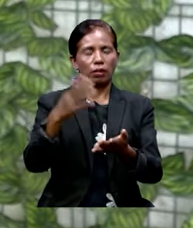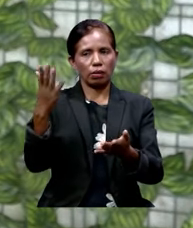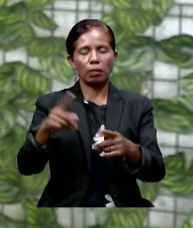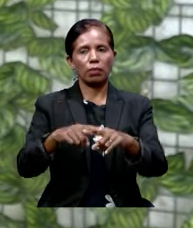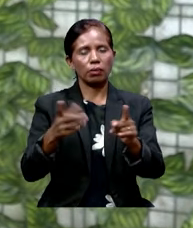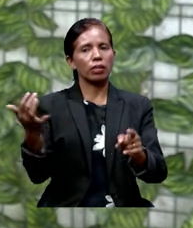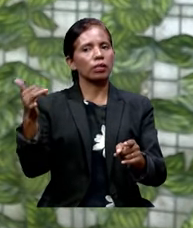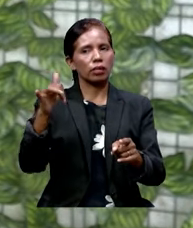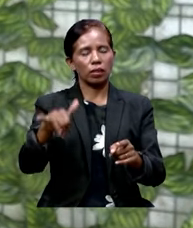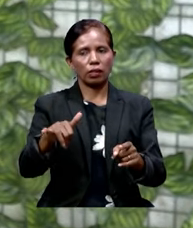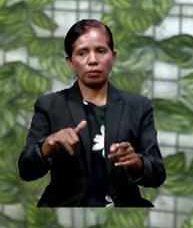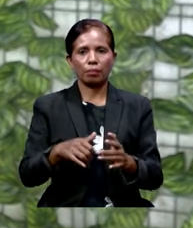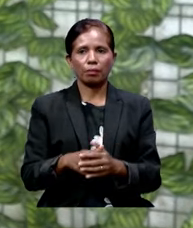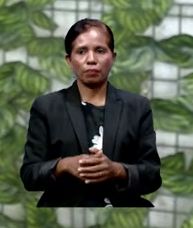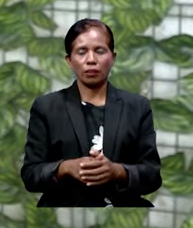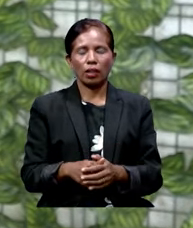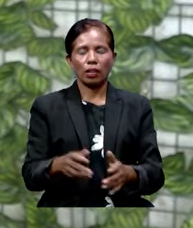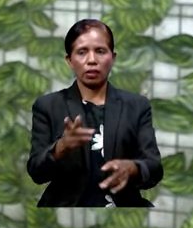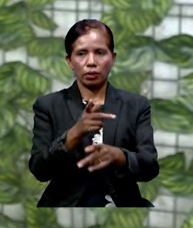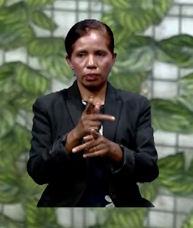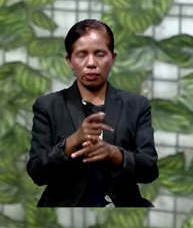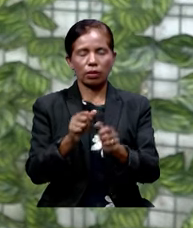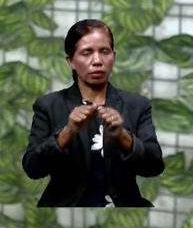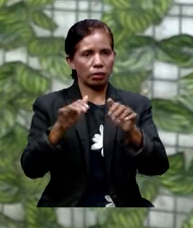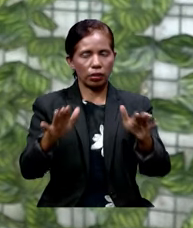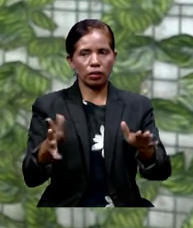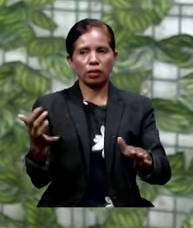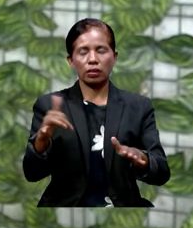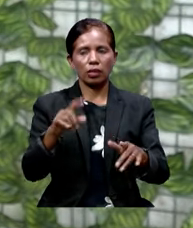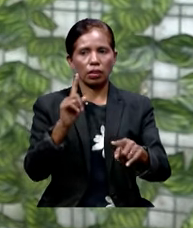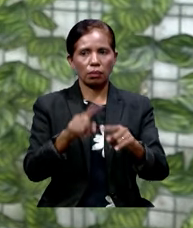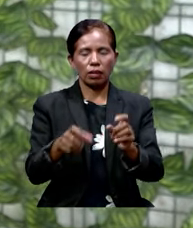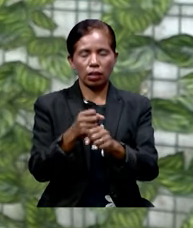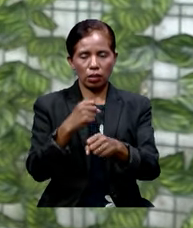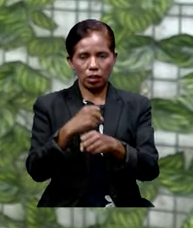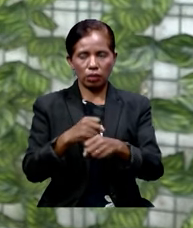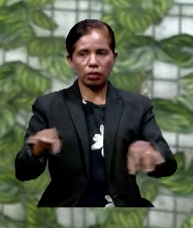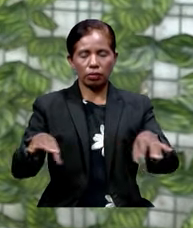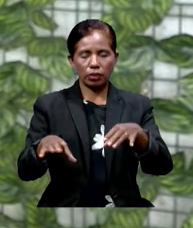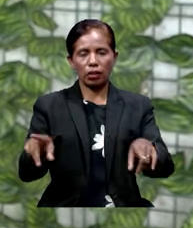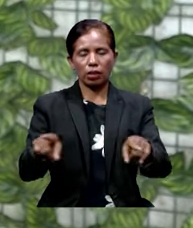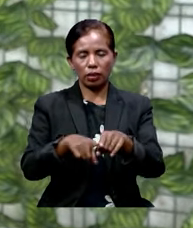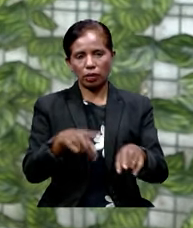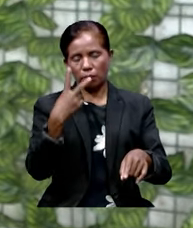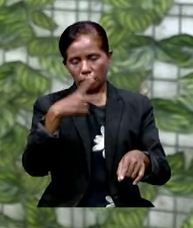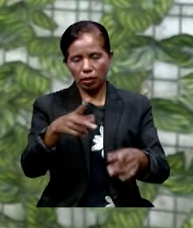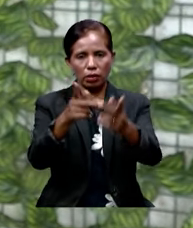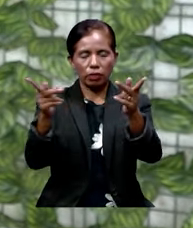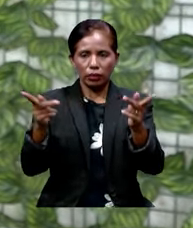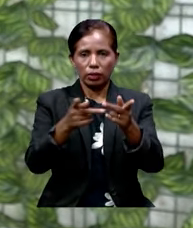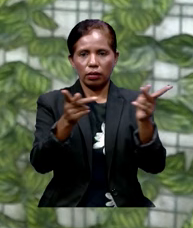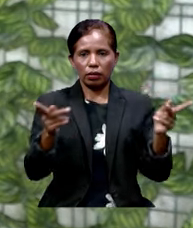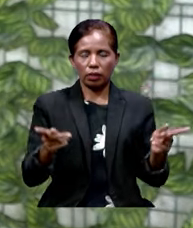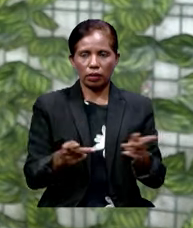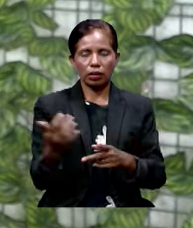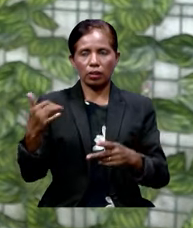be sirane atu asegura e administração sira label hal aknar an sa espesan tamba espesan ne sira i